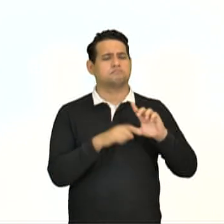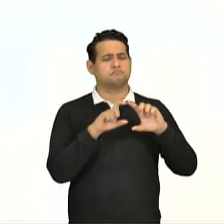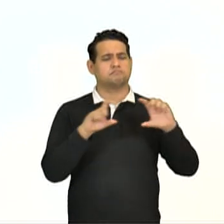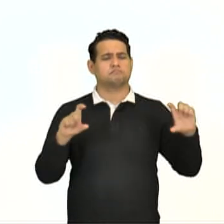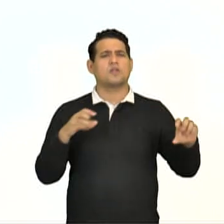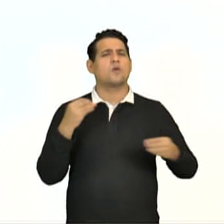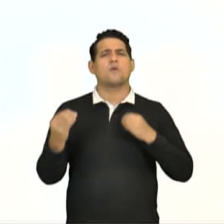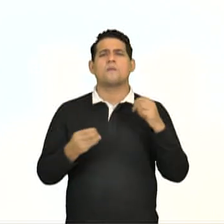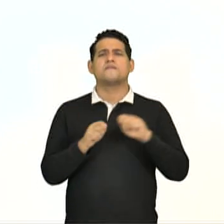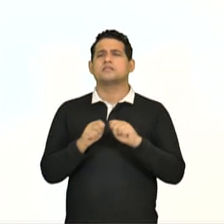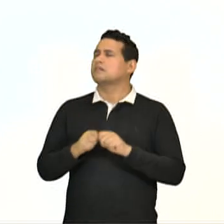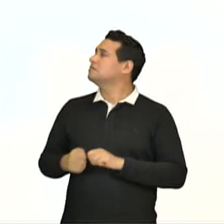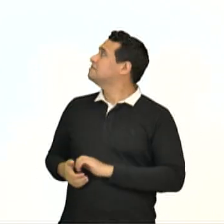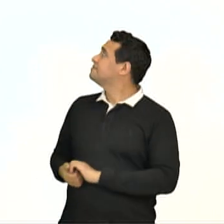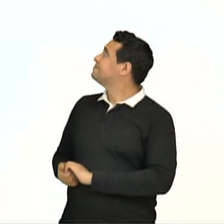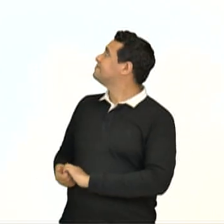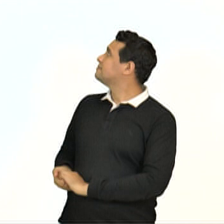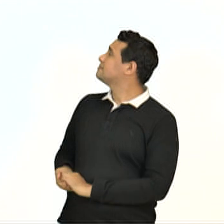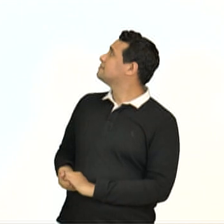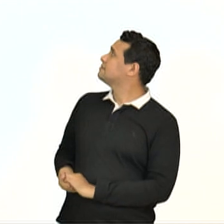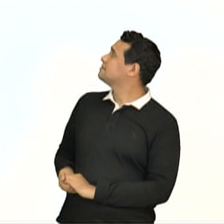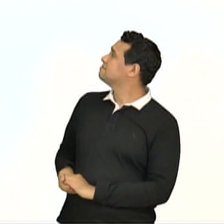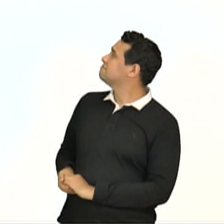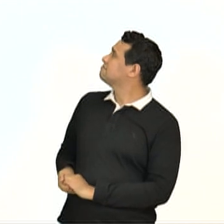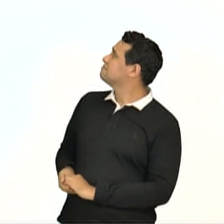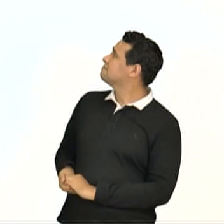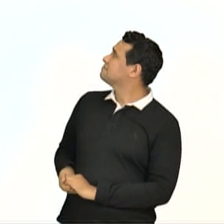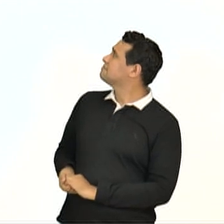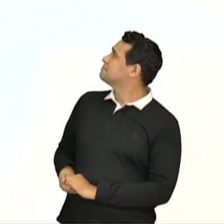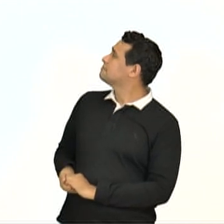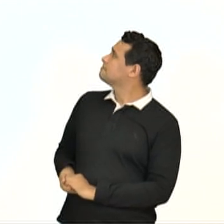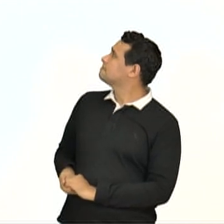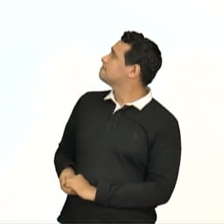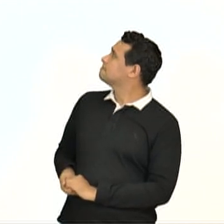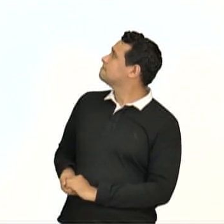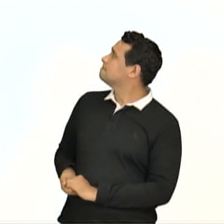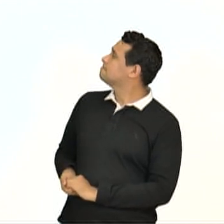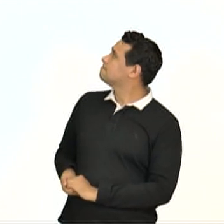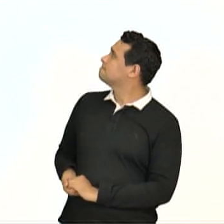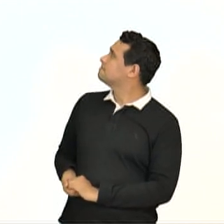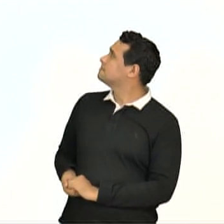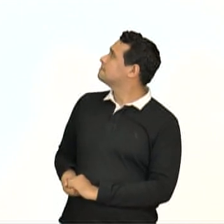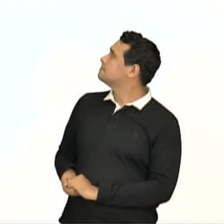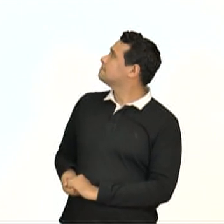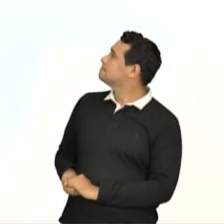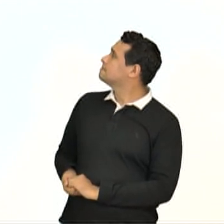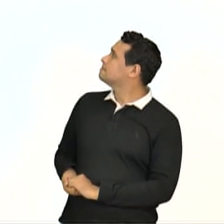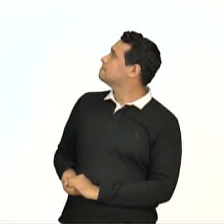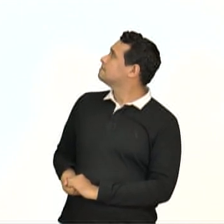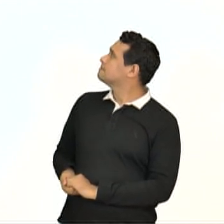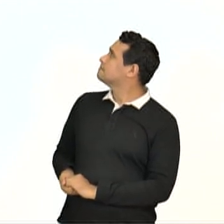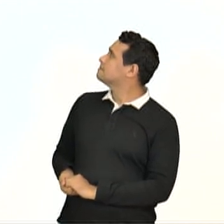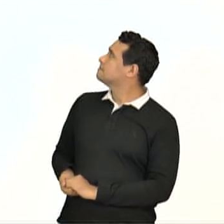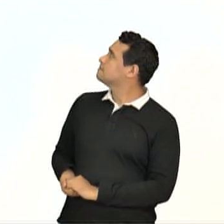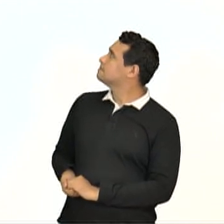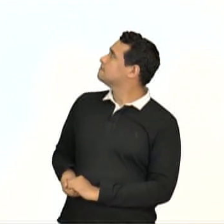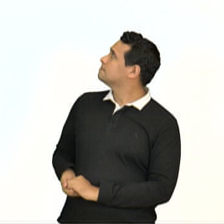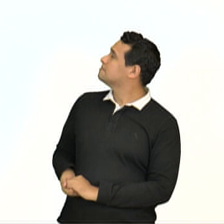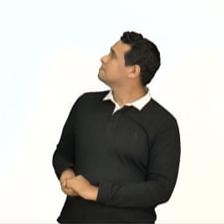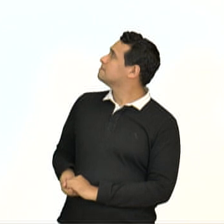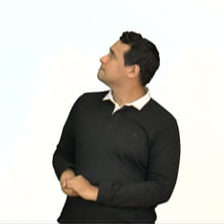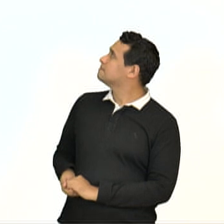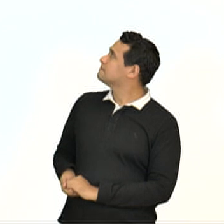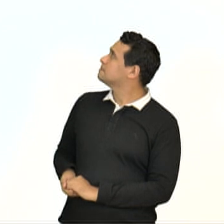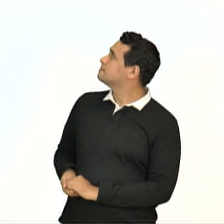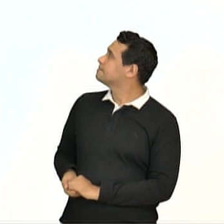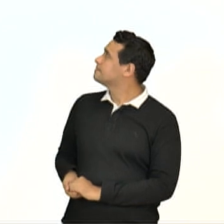gente poderia resolver? Olha lá. Menos 3 sobre 12, mais 1,5, mais menos 5/6 vezes